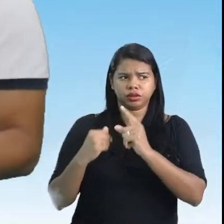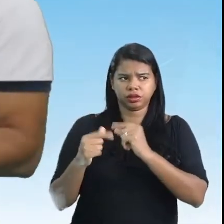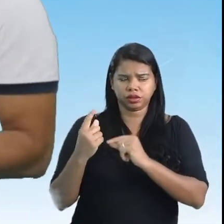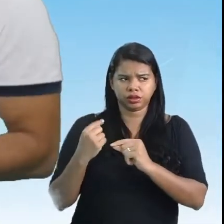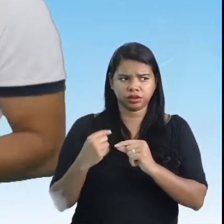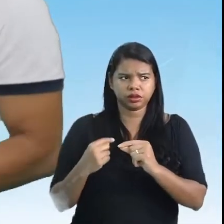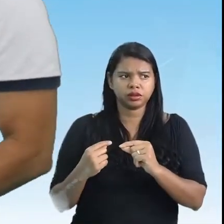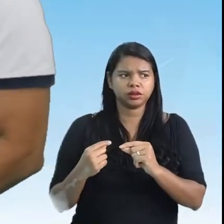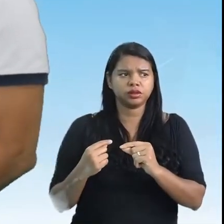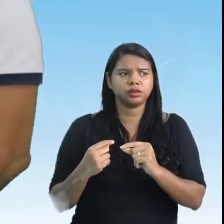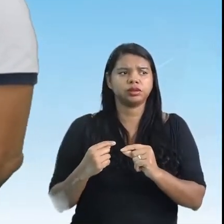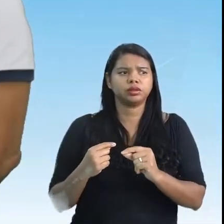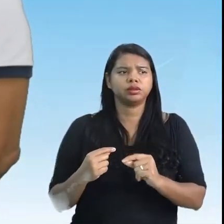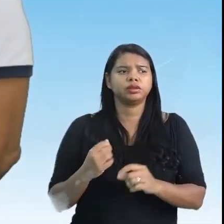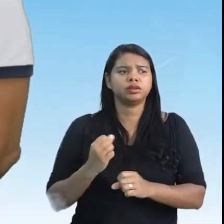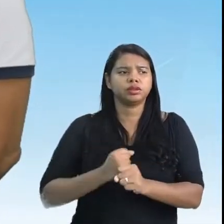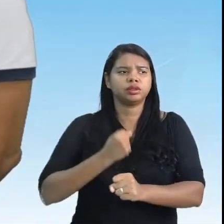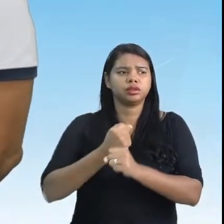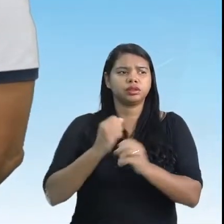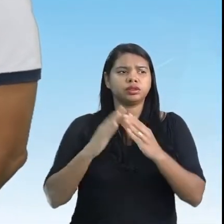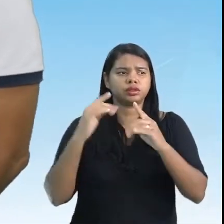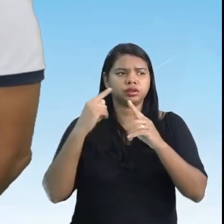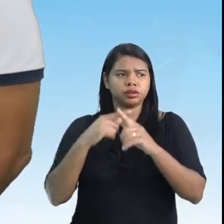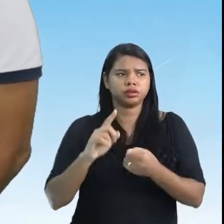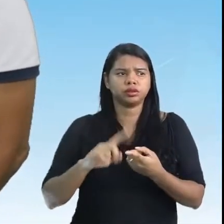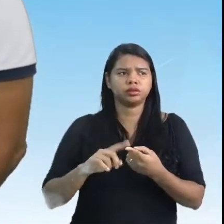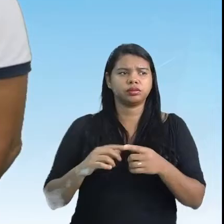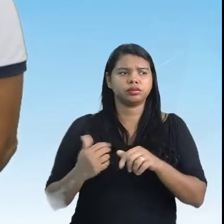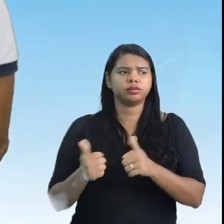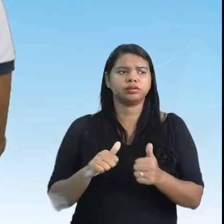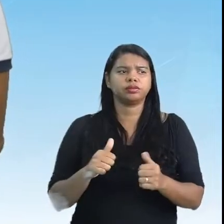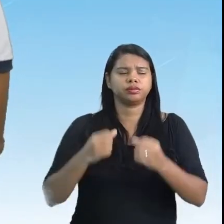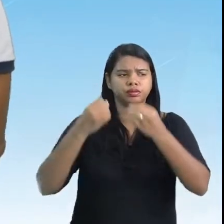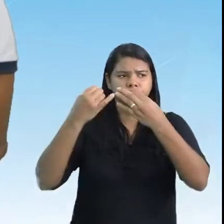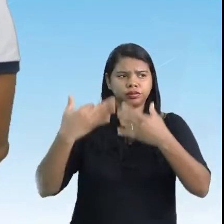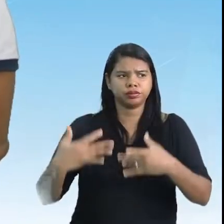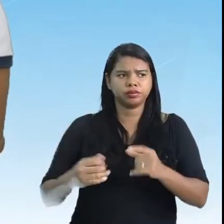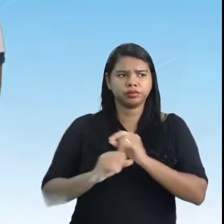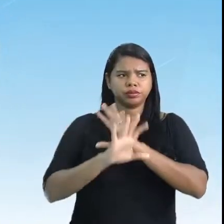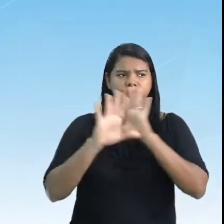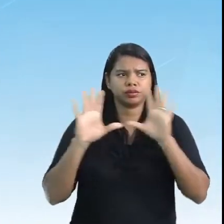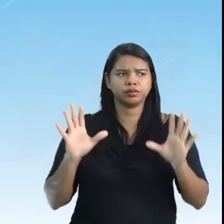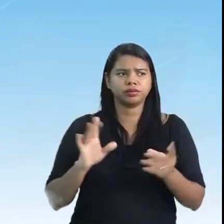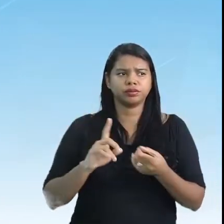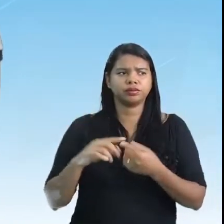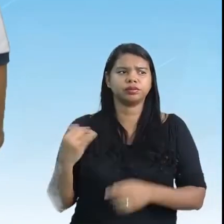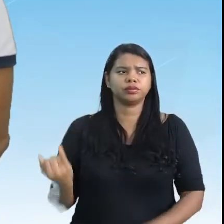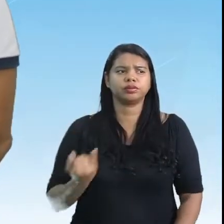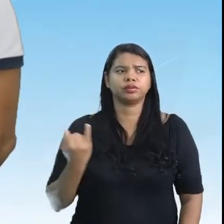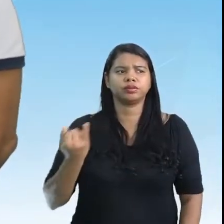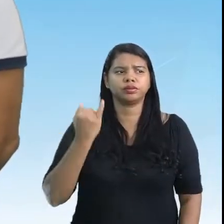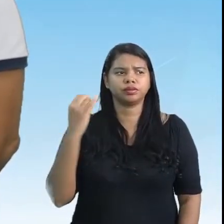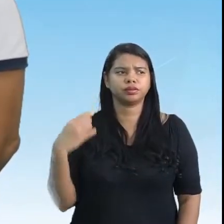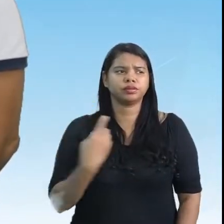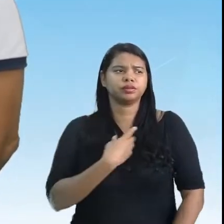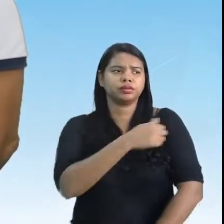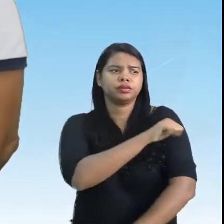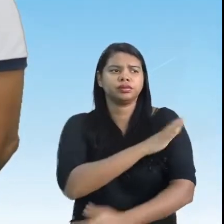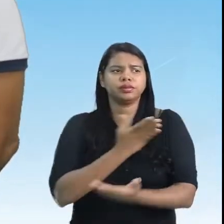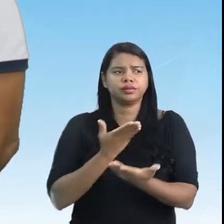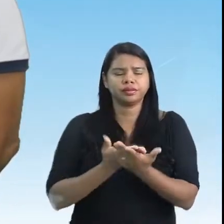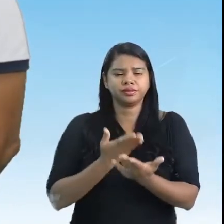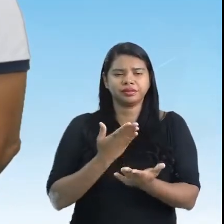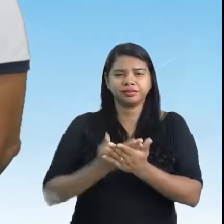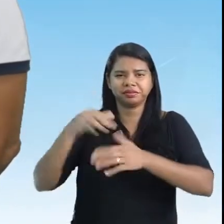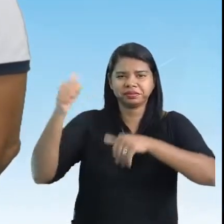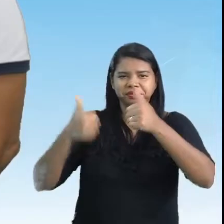lado estrutural da igreja. Professor, o senhor acabou de esclarecer algo sumariamente importante para o nosso estudante, para